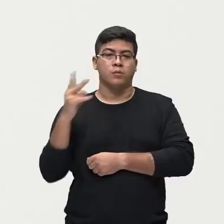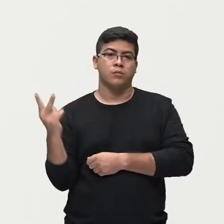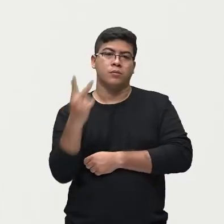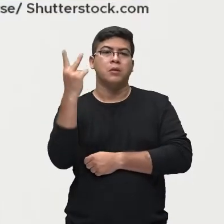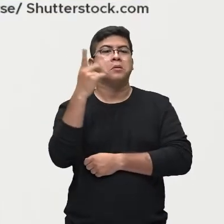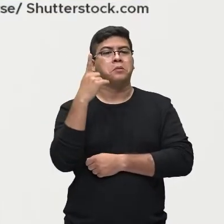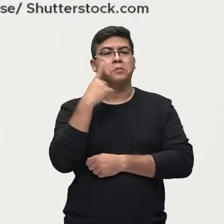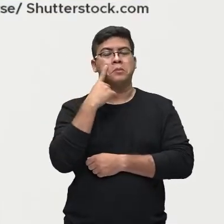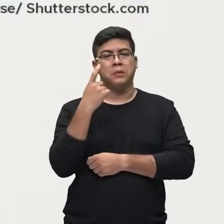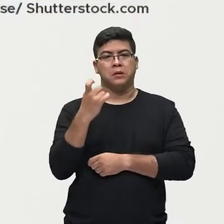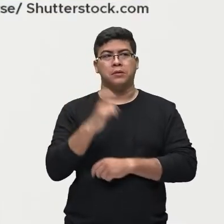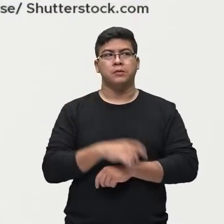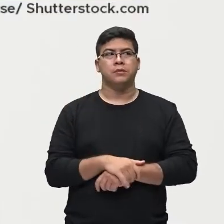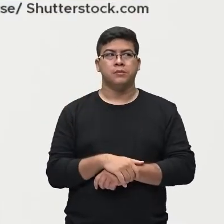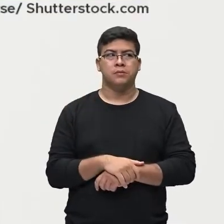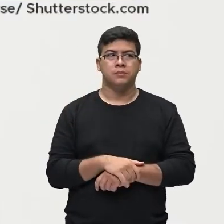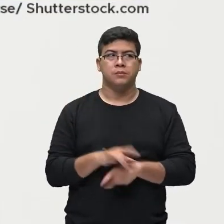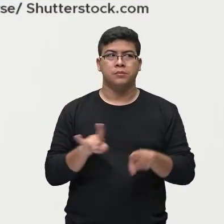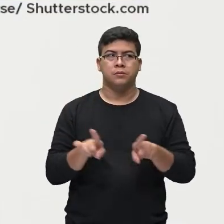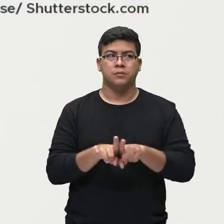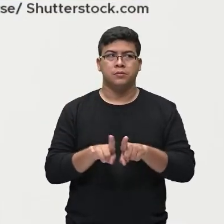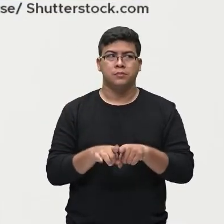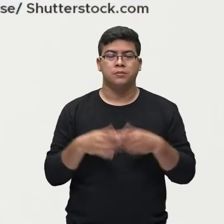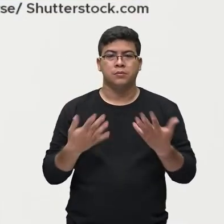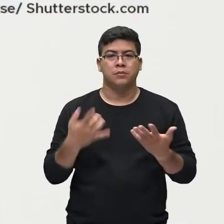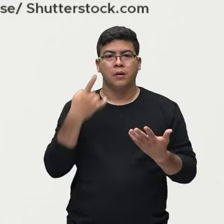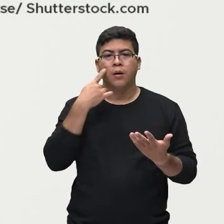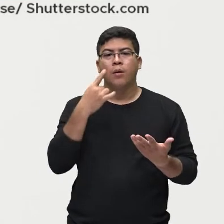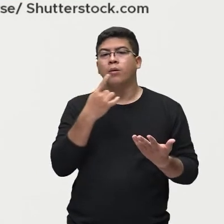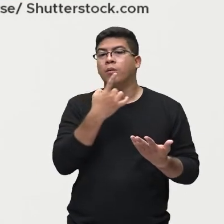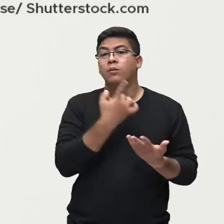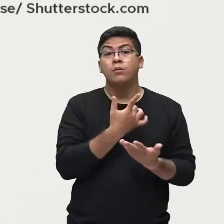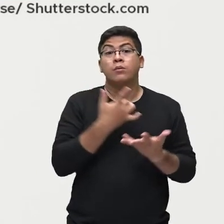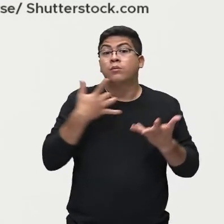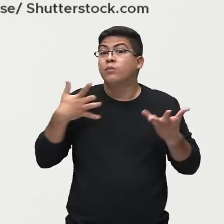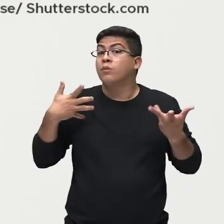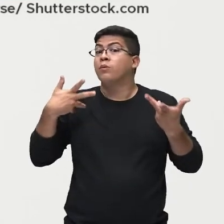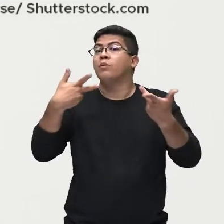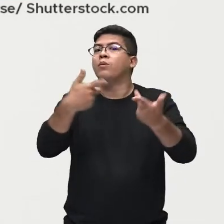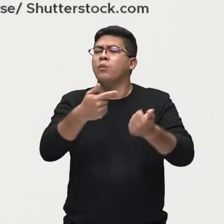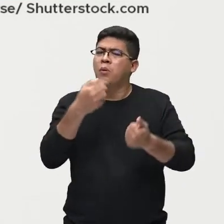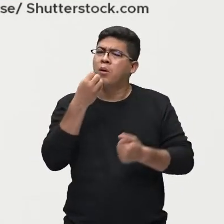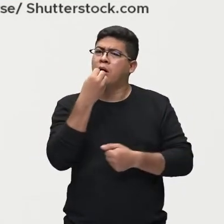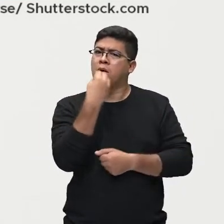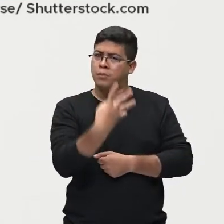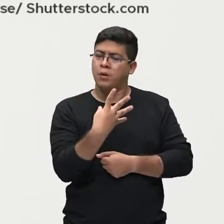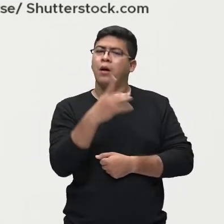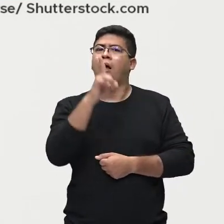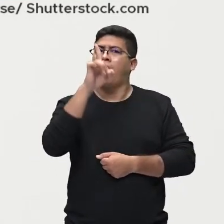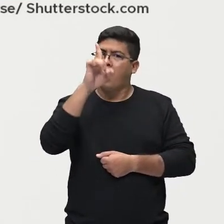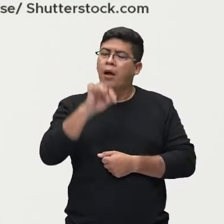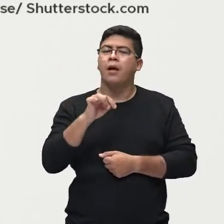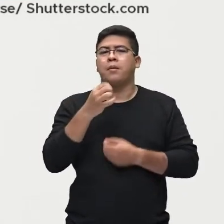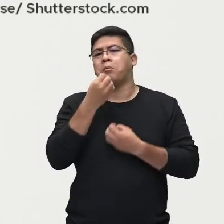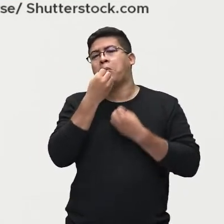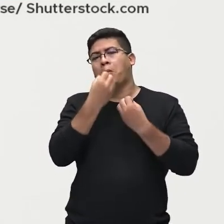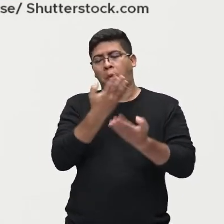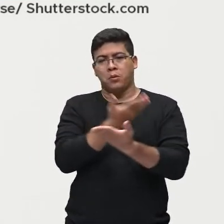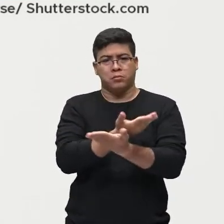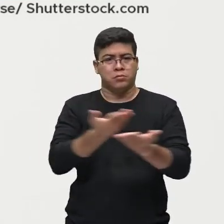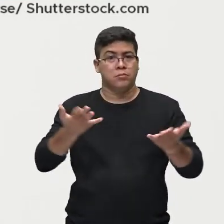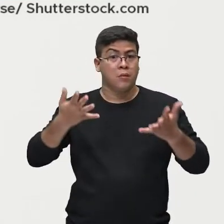próxima cartela, você vai ver que o islamismo afirma que tudo que é bom é benéfico